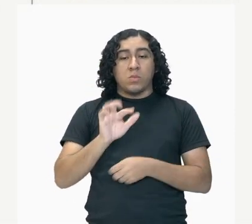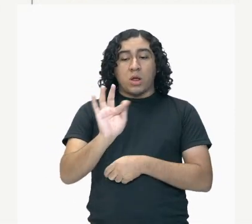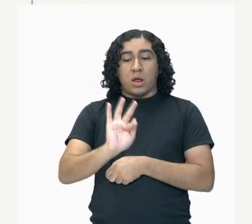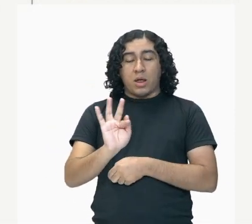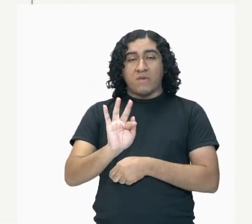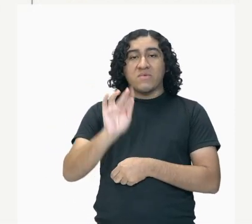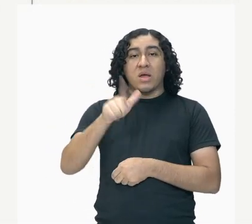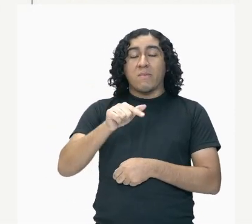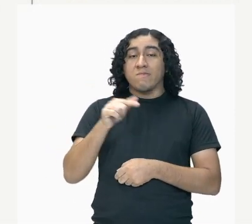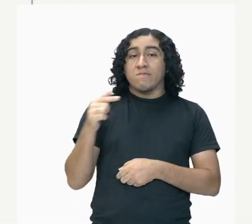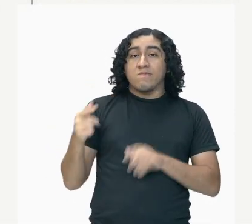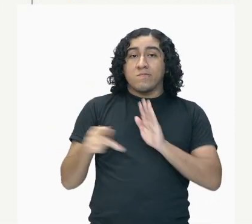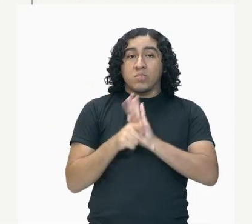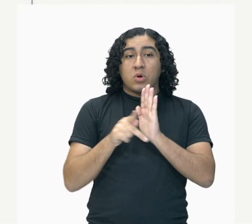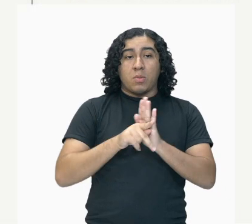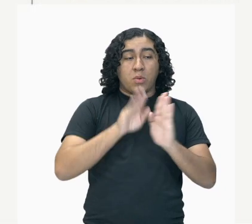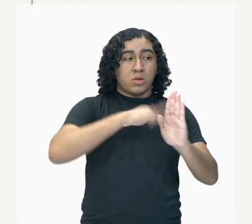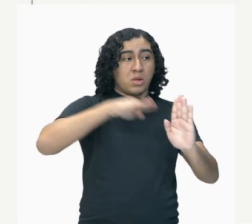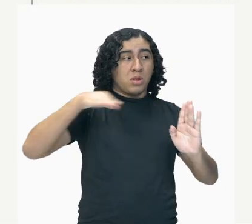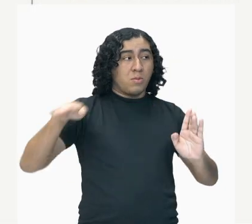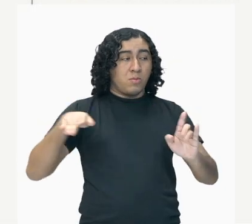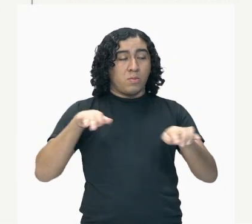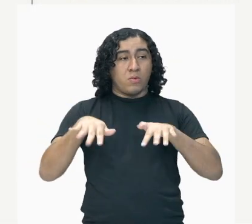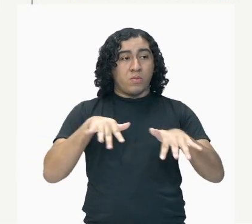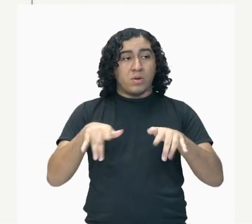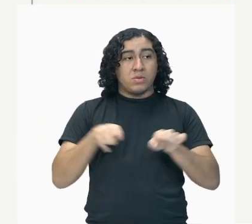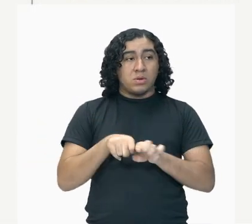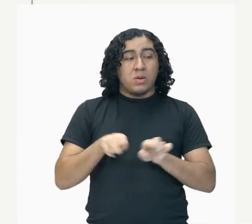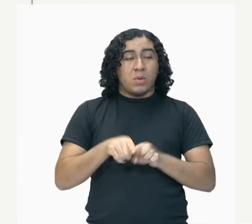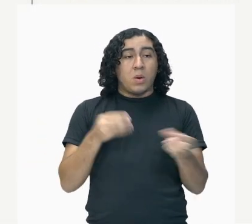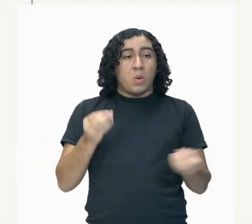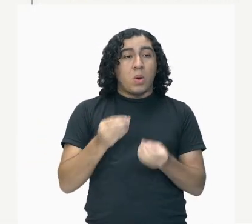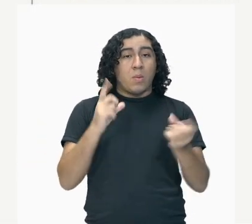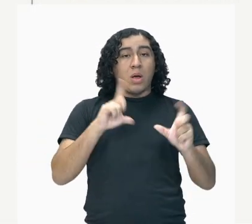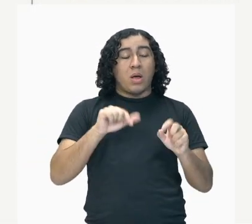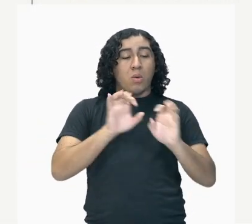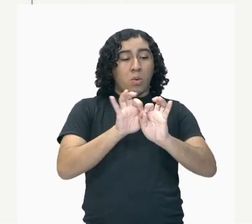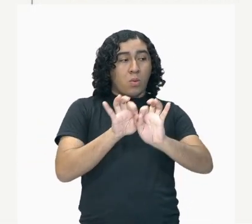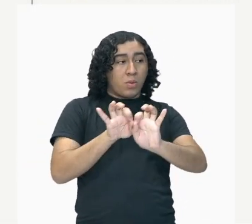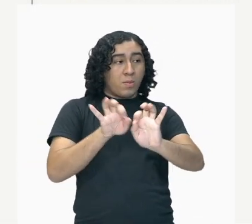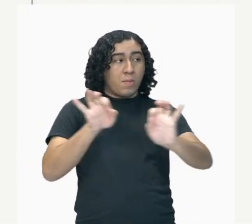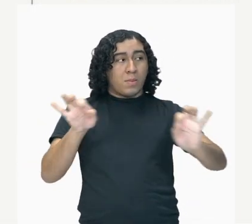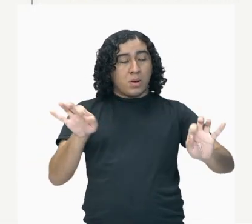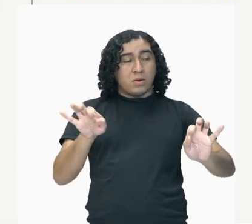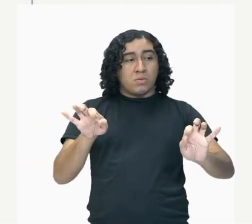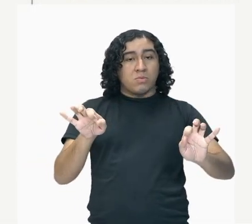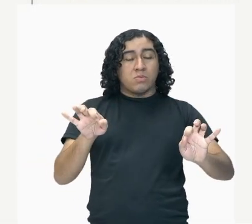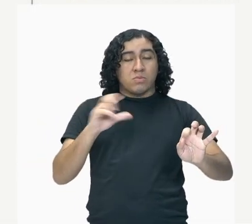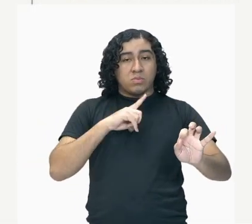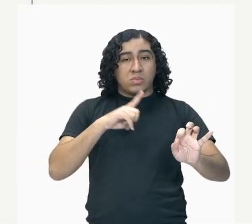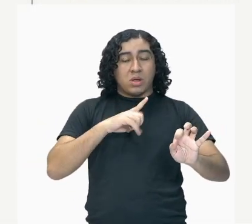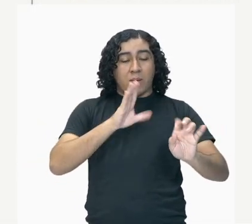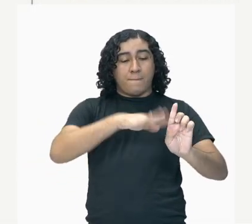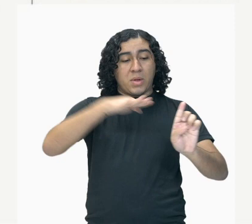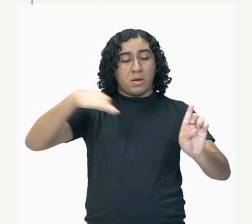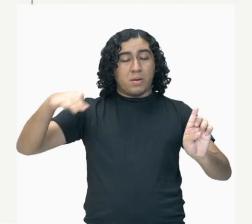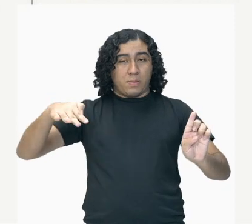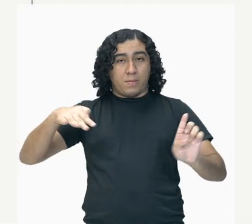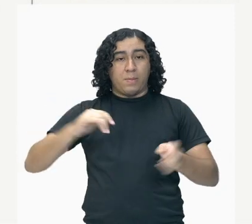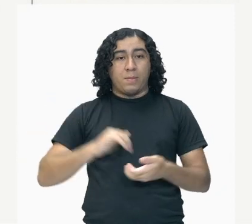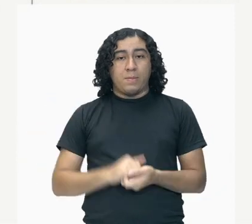fundamental de oscilação e a relação dos comprimentos de onda em uma corda de extremidades